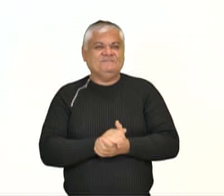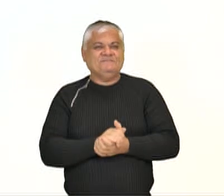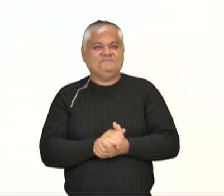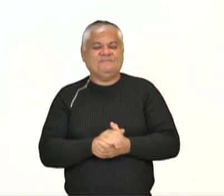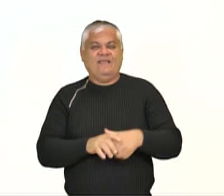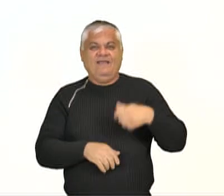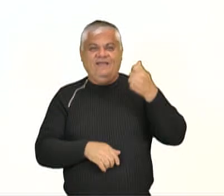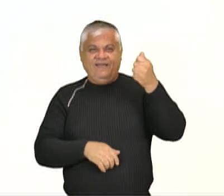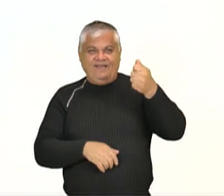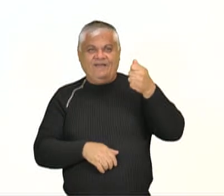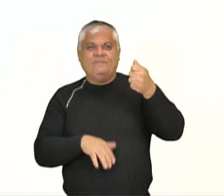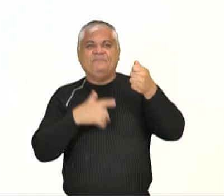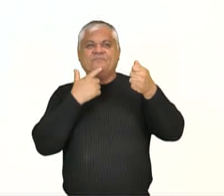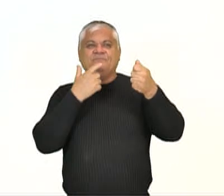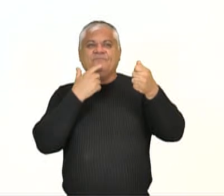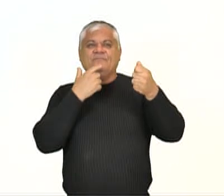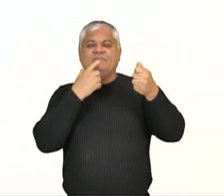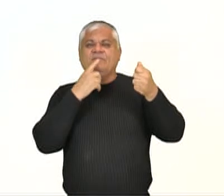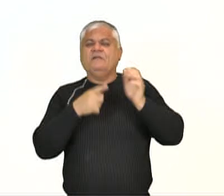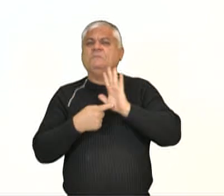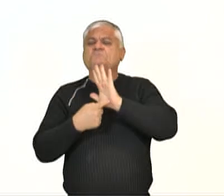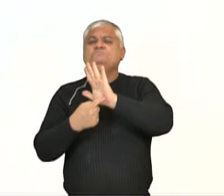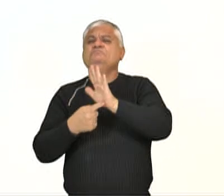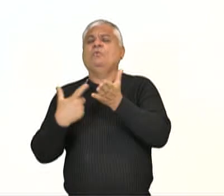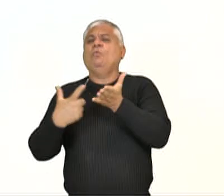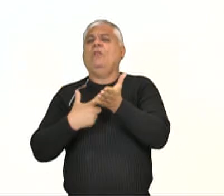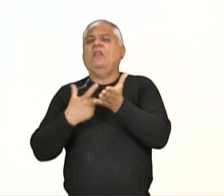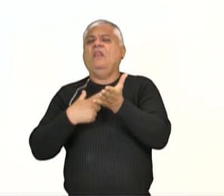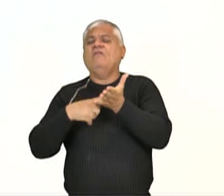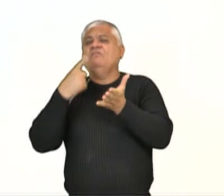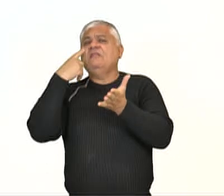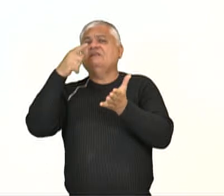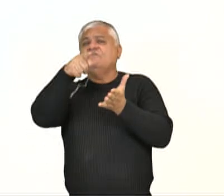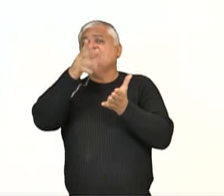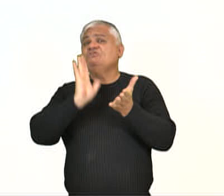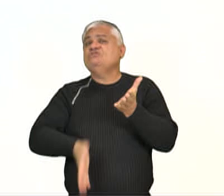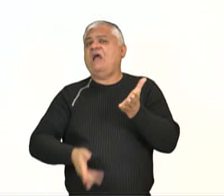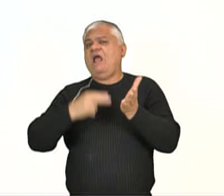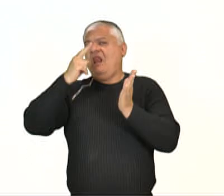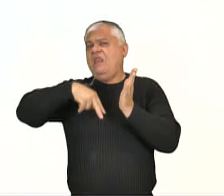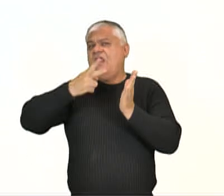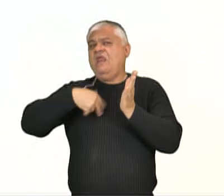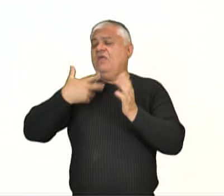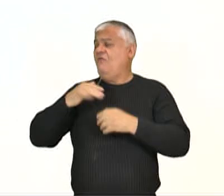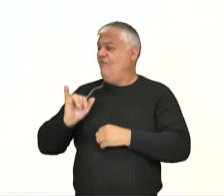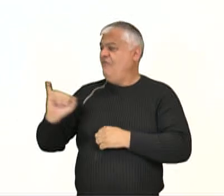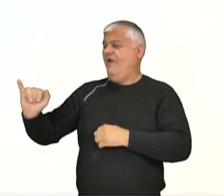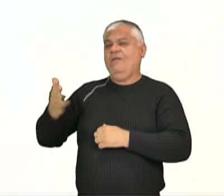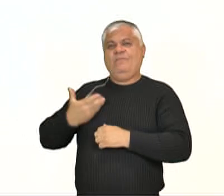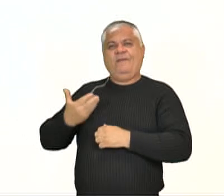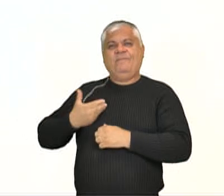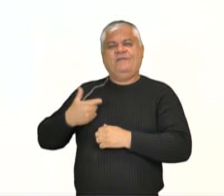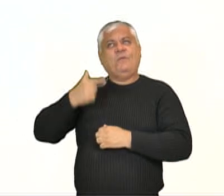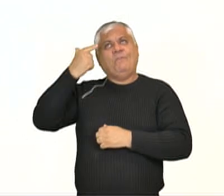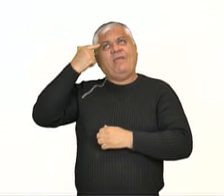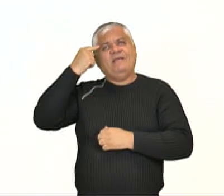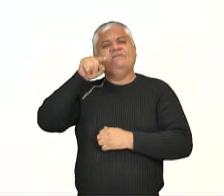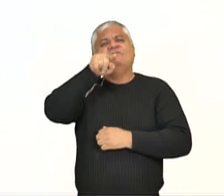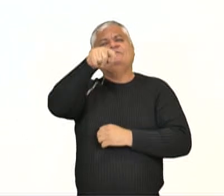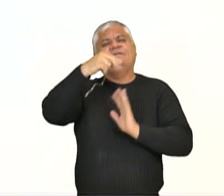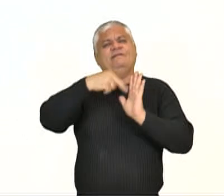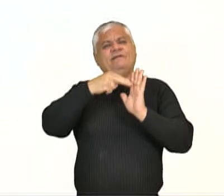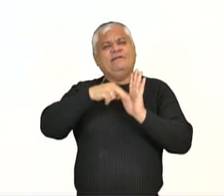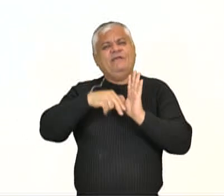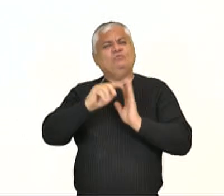Letra A. Indicação de algum livro interessante que você leu. Então pense aí os últimos livros, né? Ou às vezes um livro